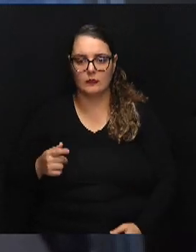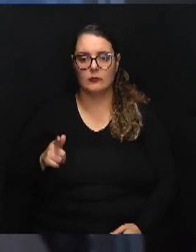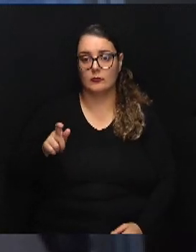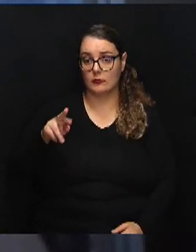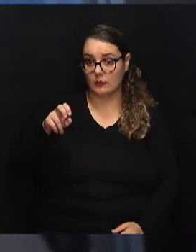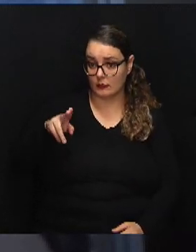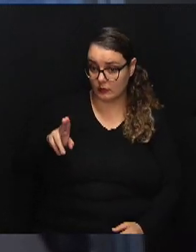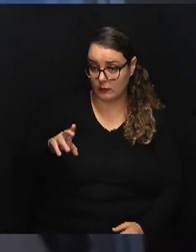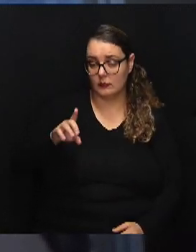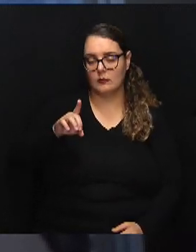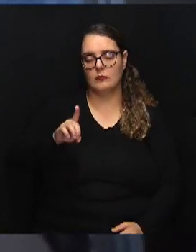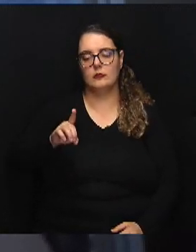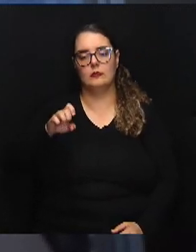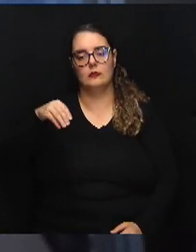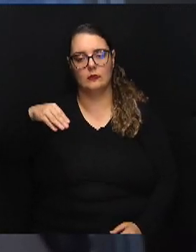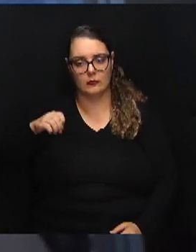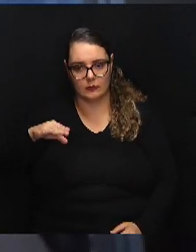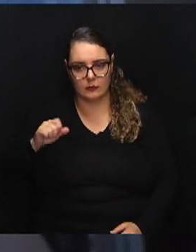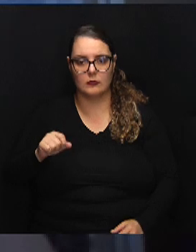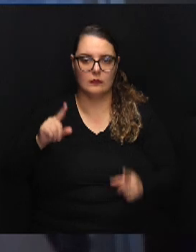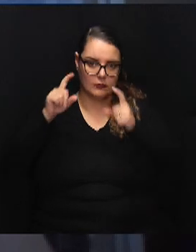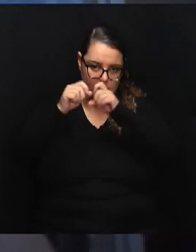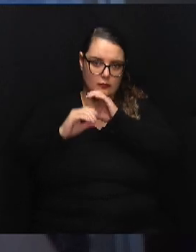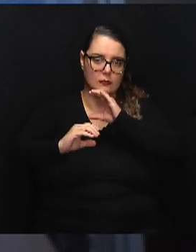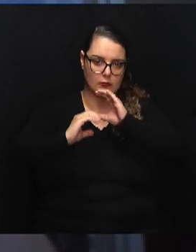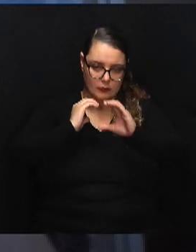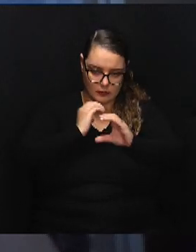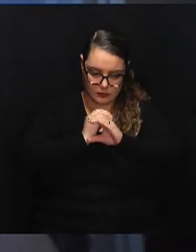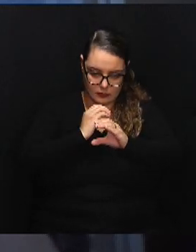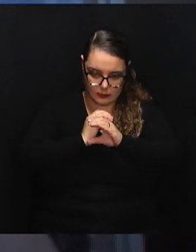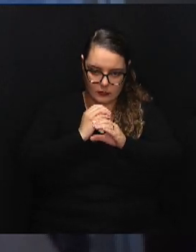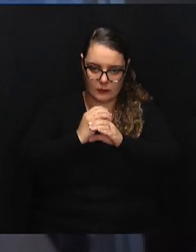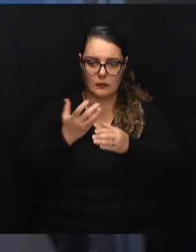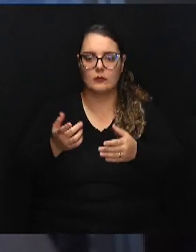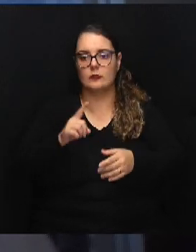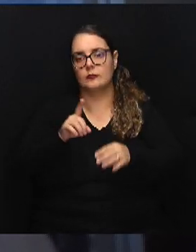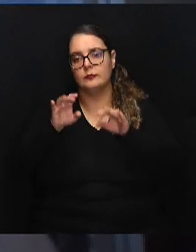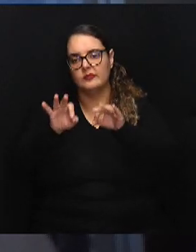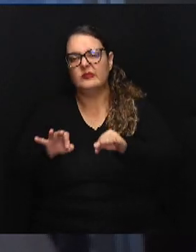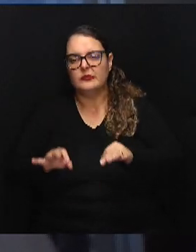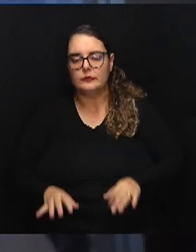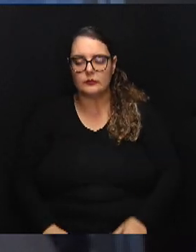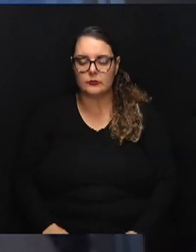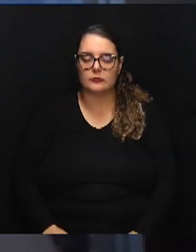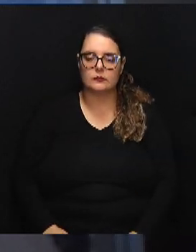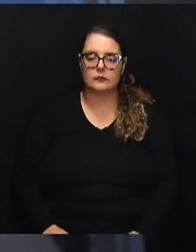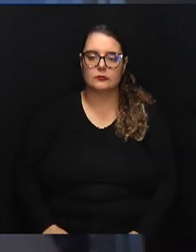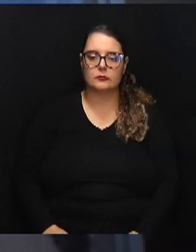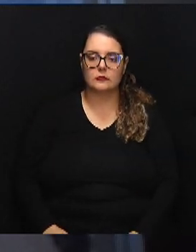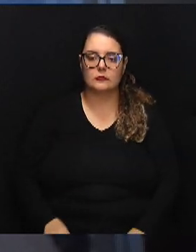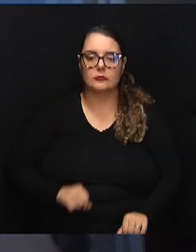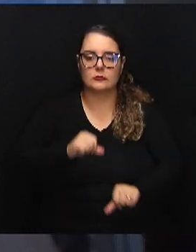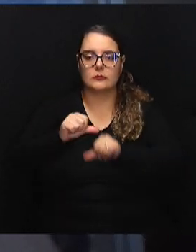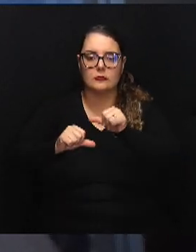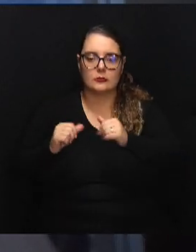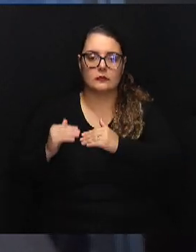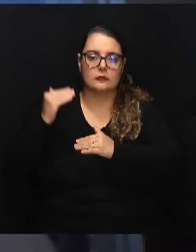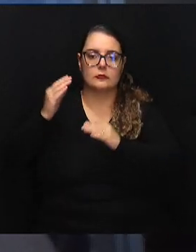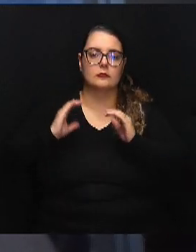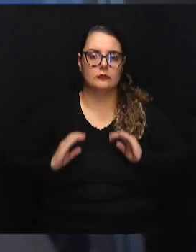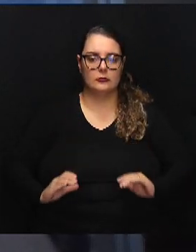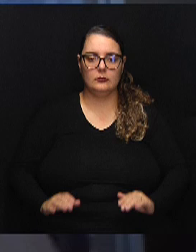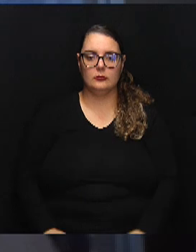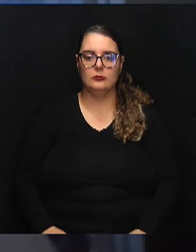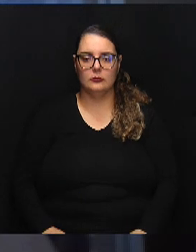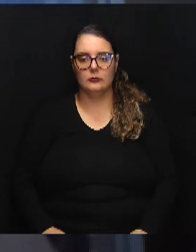que já tem uma dificuldade de comunicação, né, não adequada, ela passa a ter uma alteração aguda de comportamento, fica